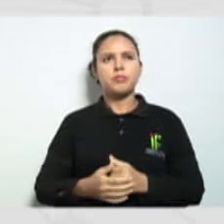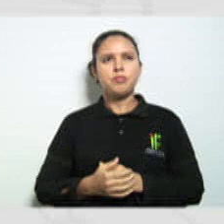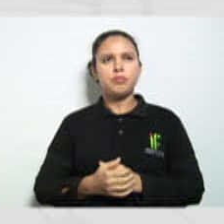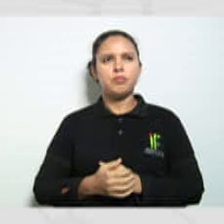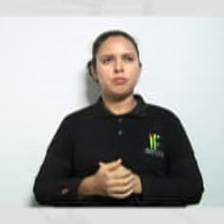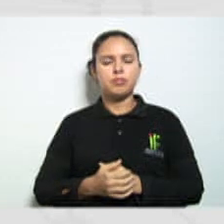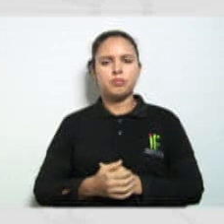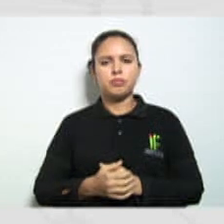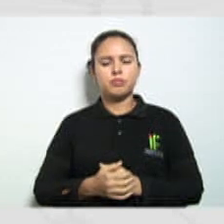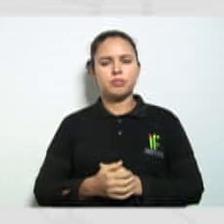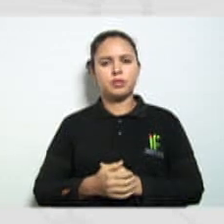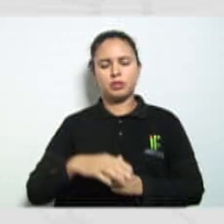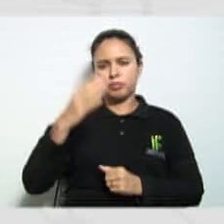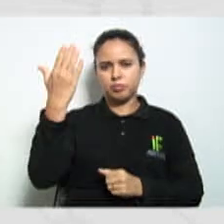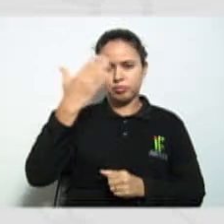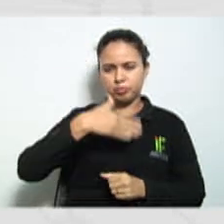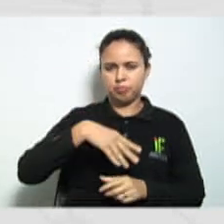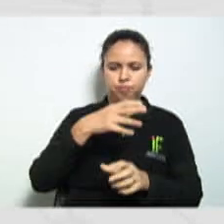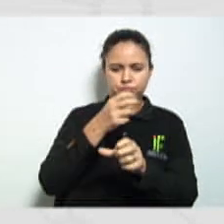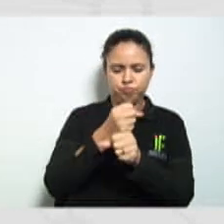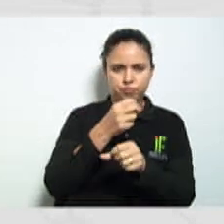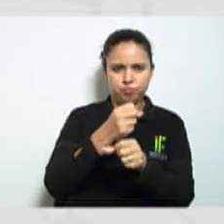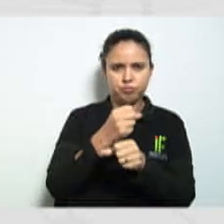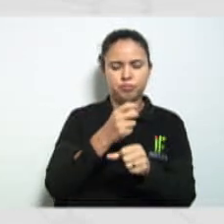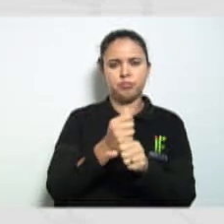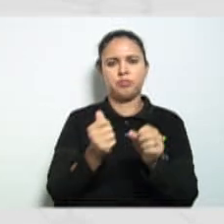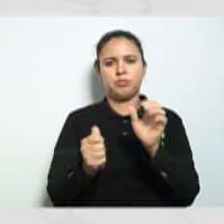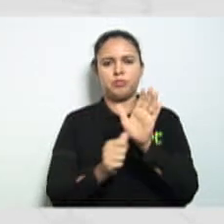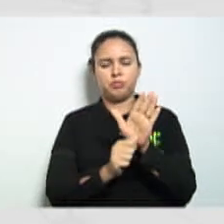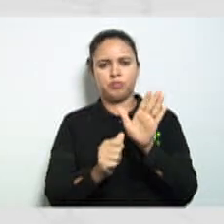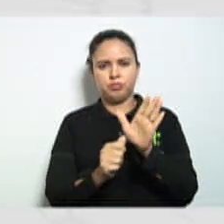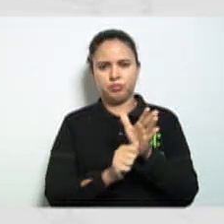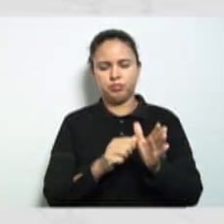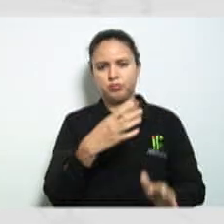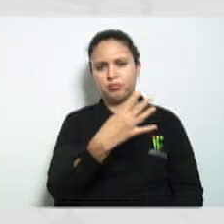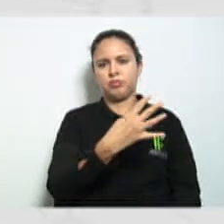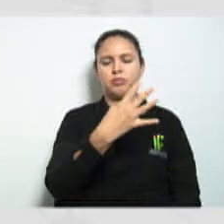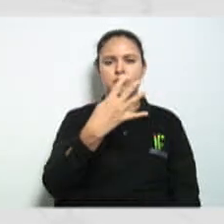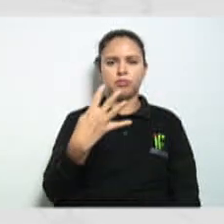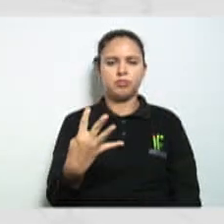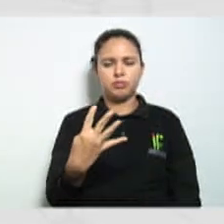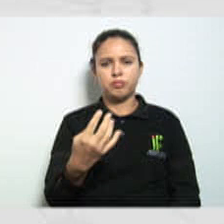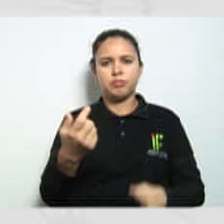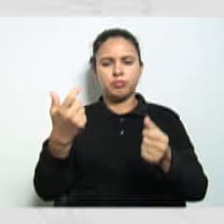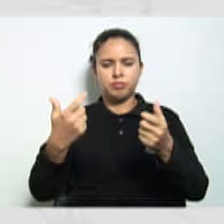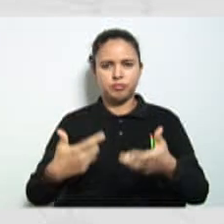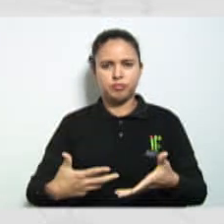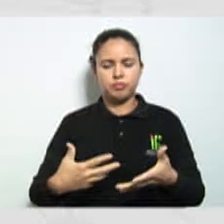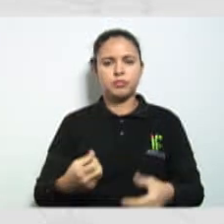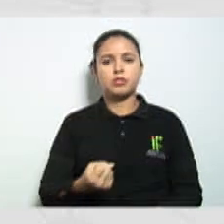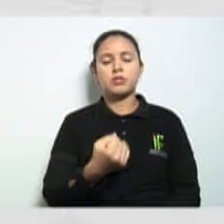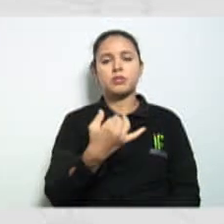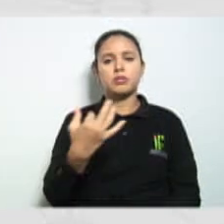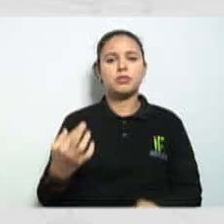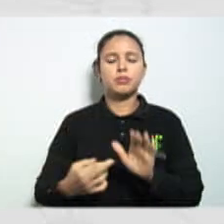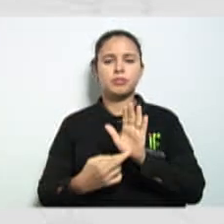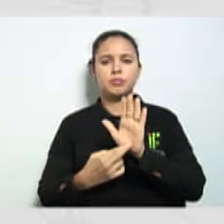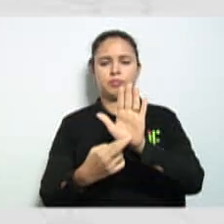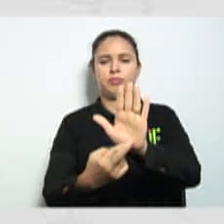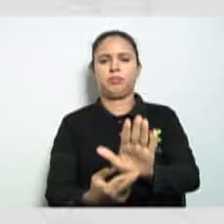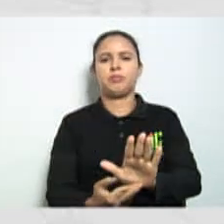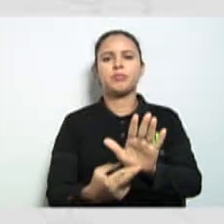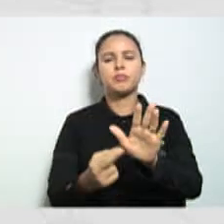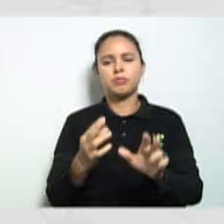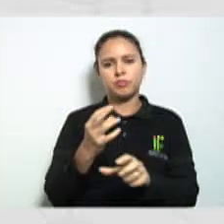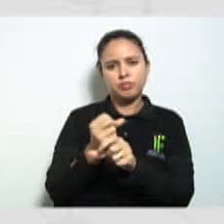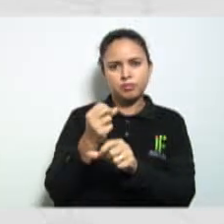as demonstrações contábeis. Lá no artigo 44, diz quais são estas demonstrações